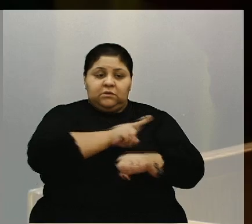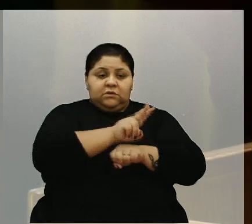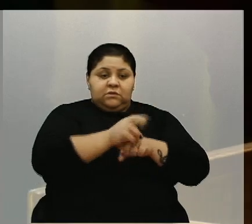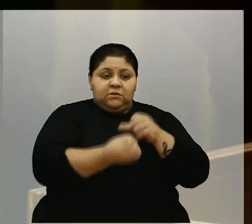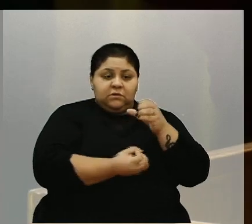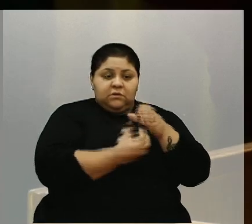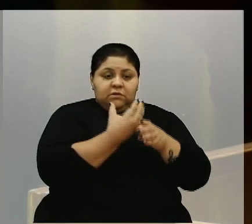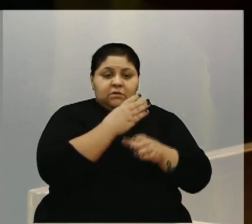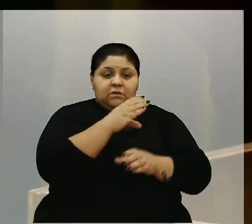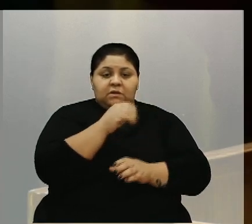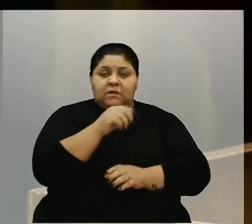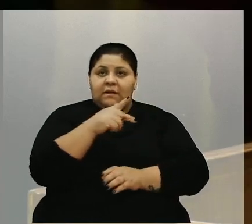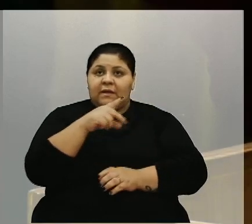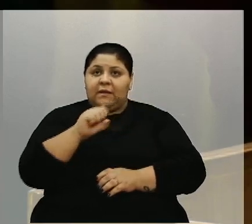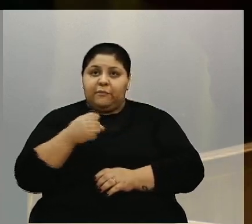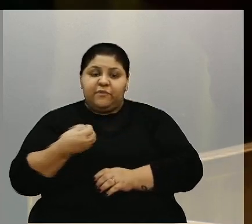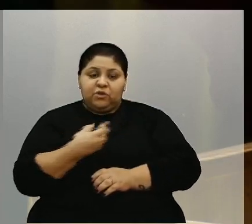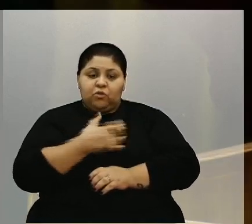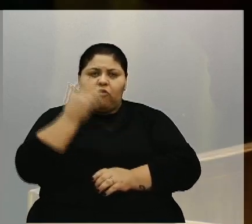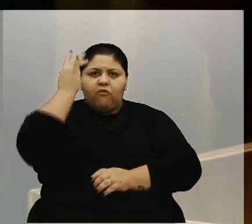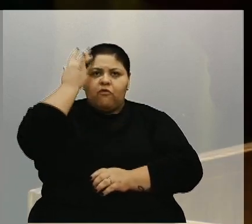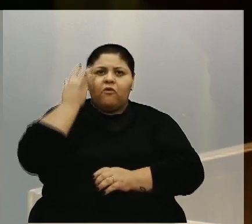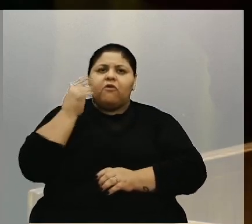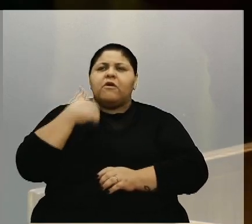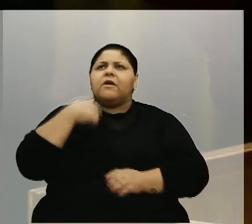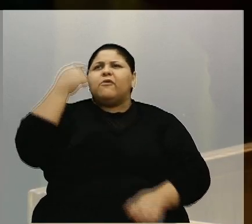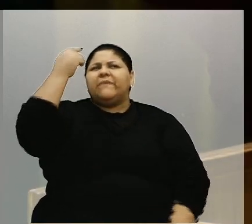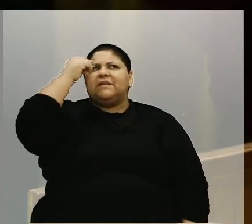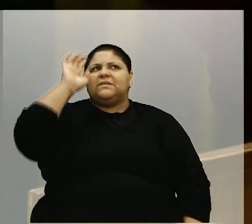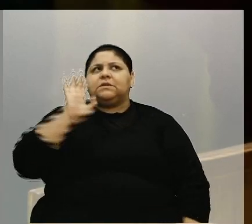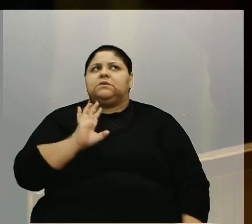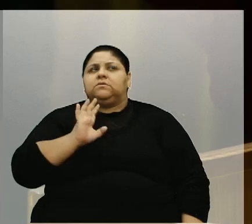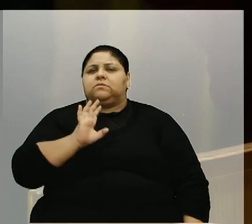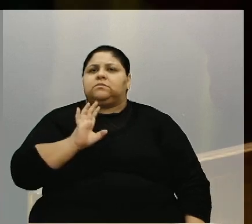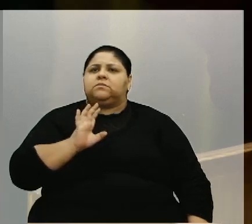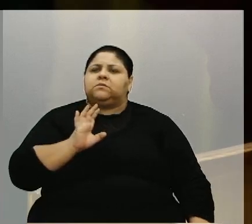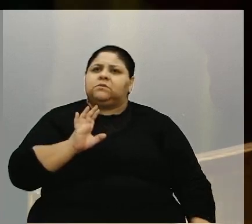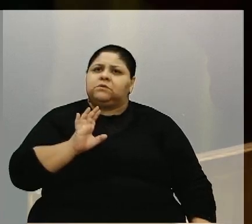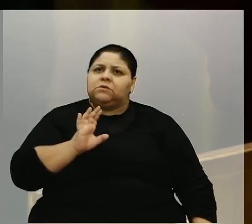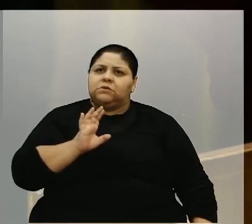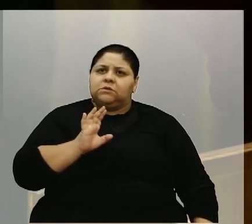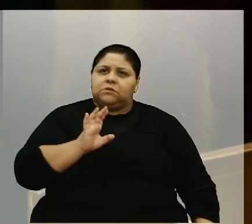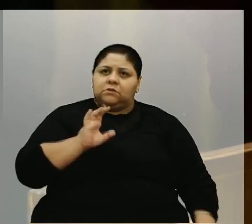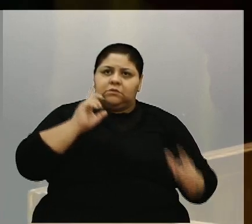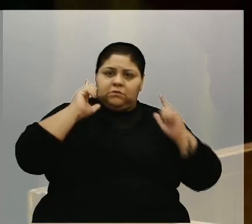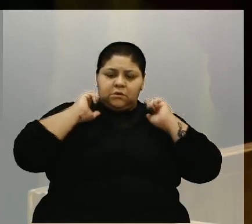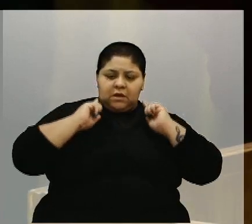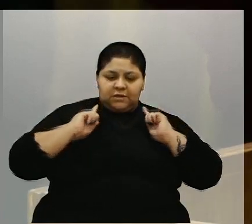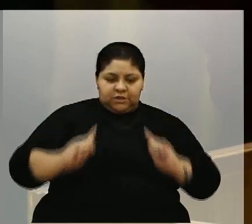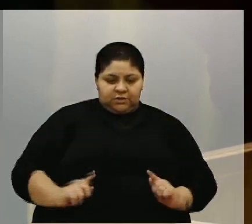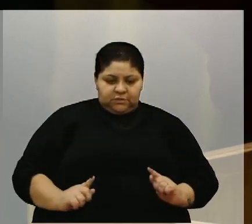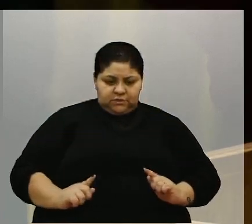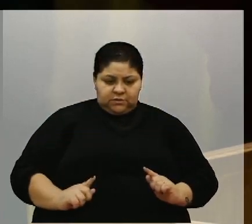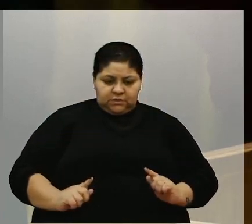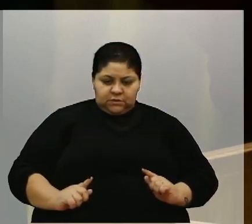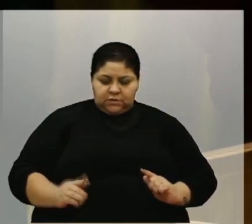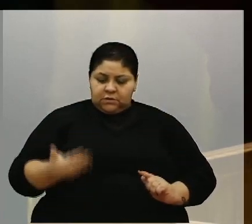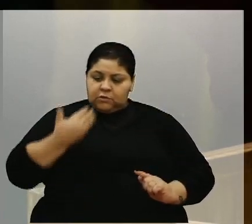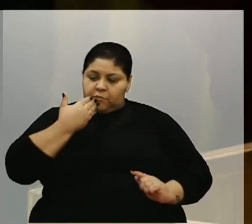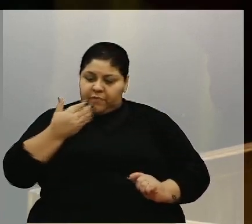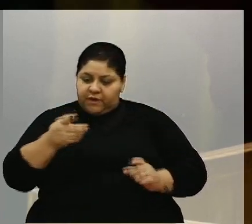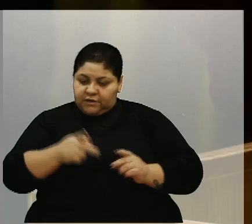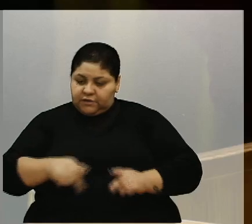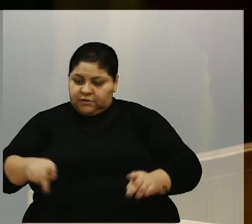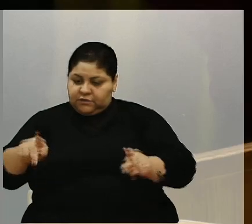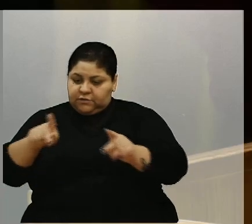no CAPES Nova Manhã. Daí eu fico pensando, a gestão conclama a população a